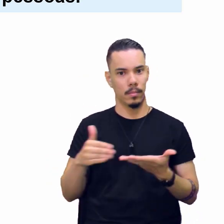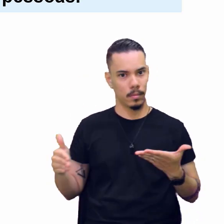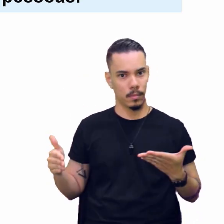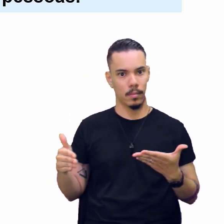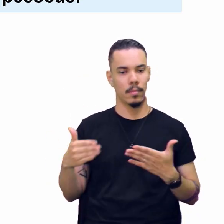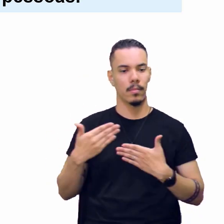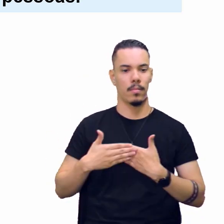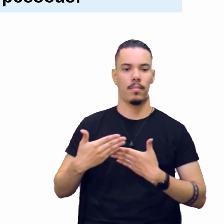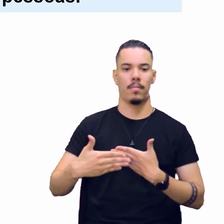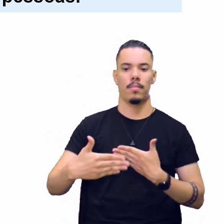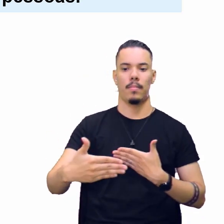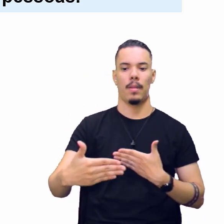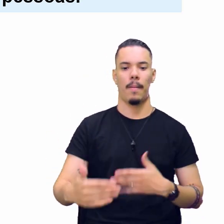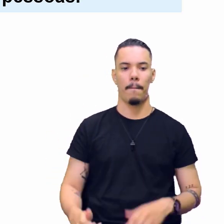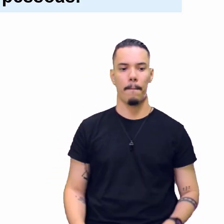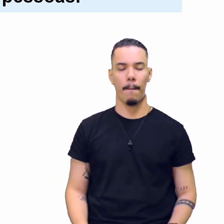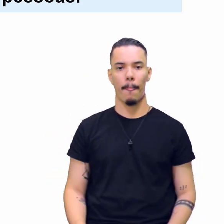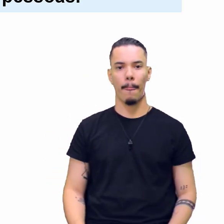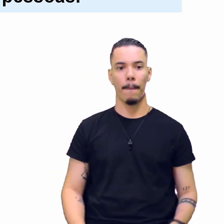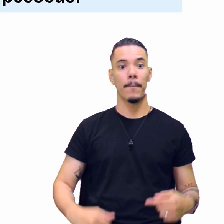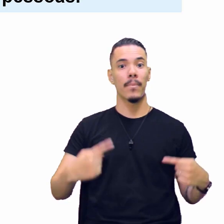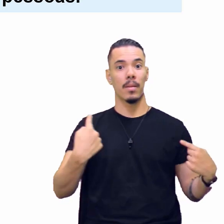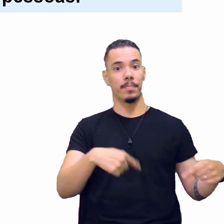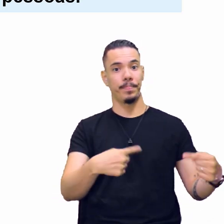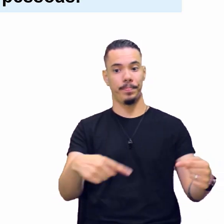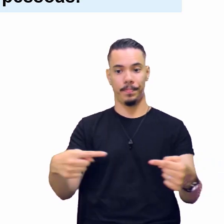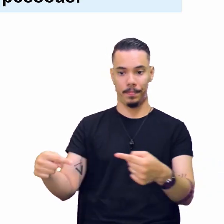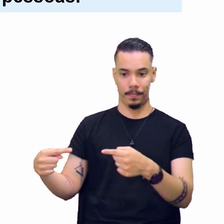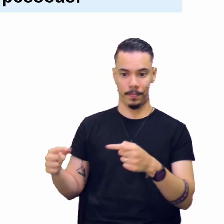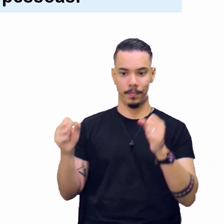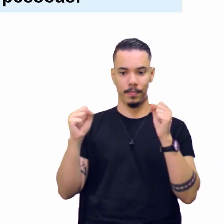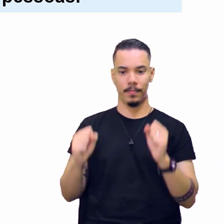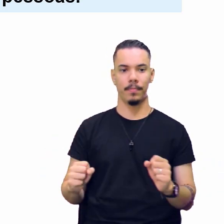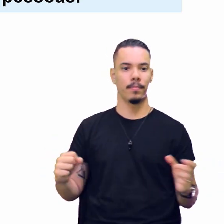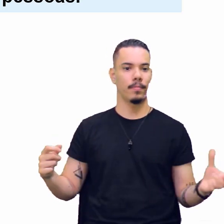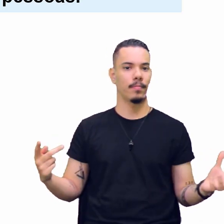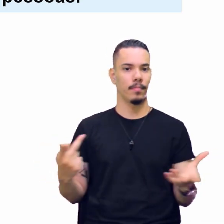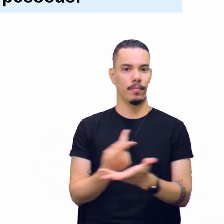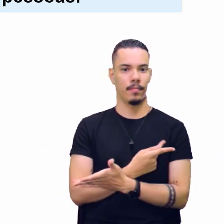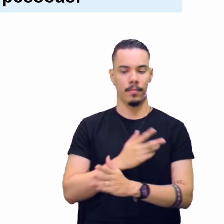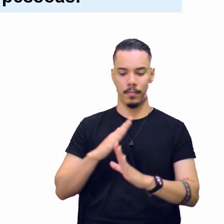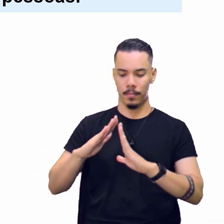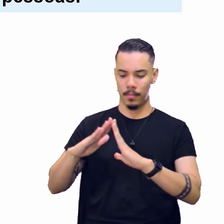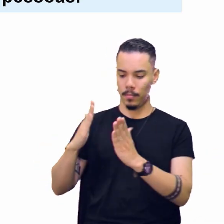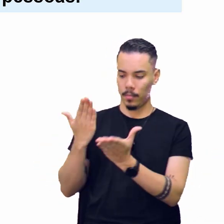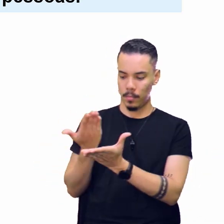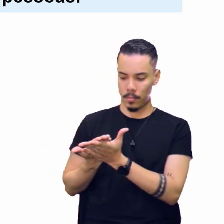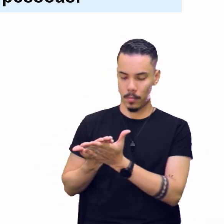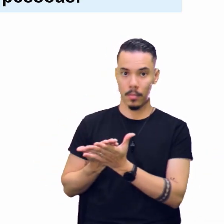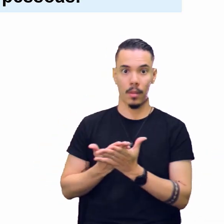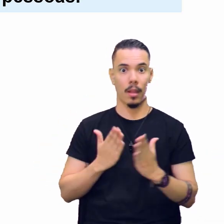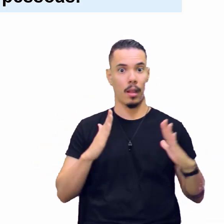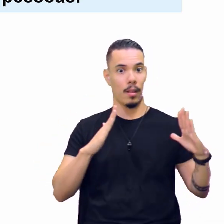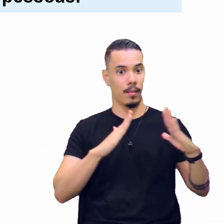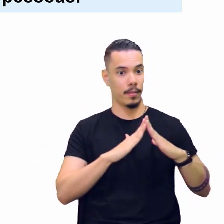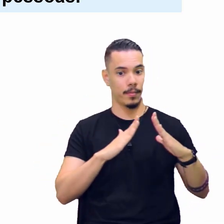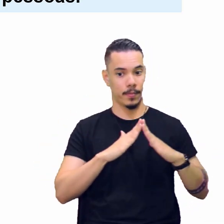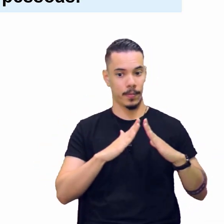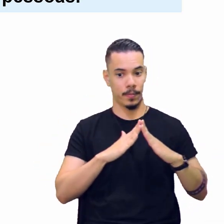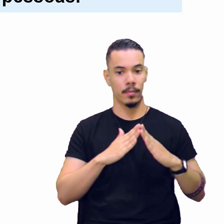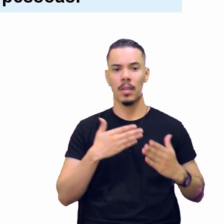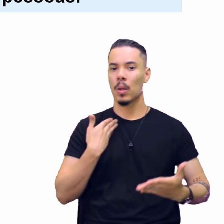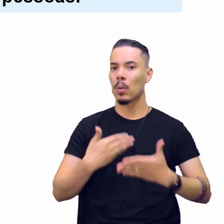diante. O debate pode acontecer na escola, em casa,